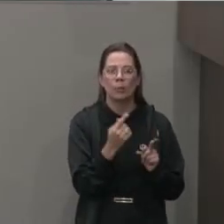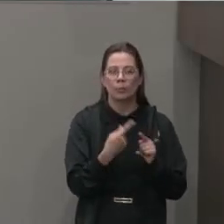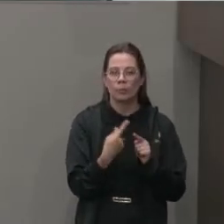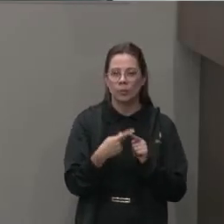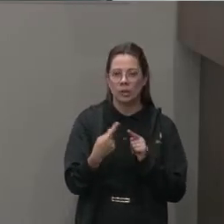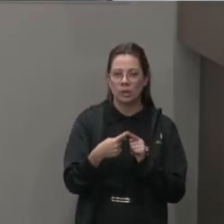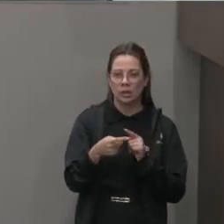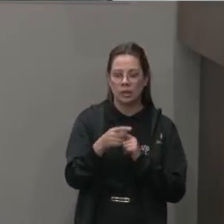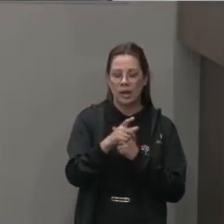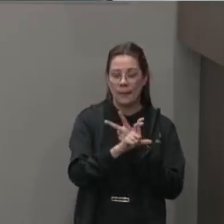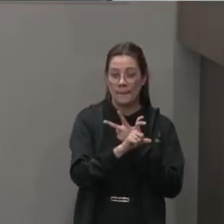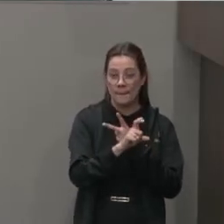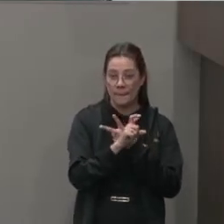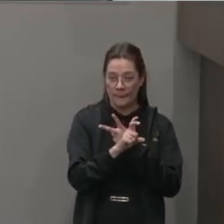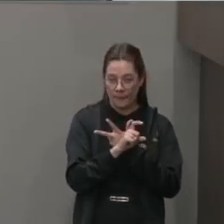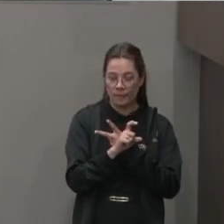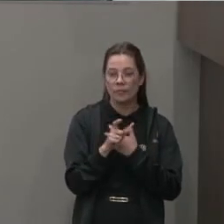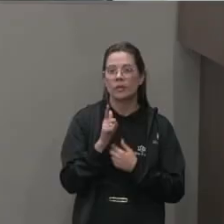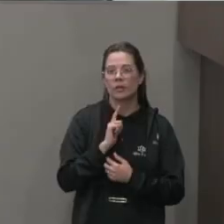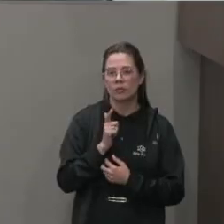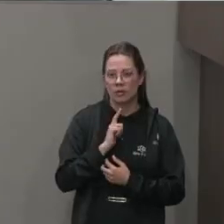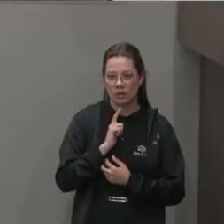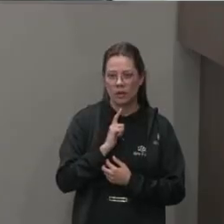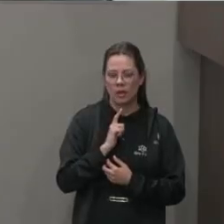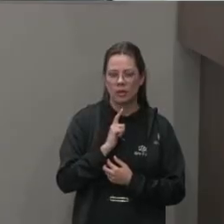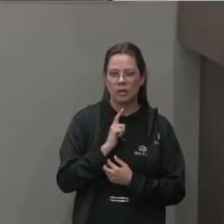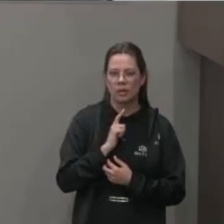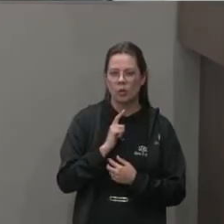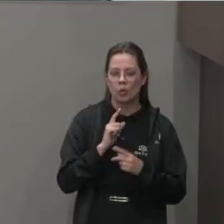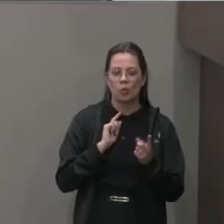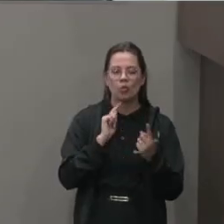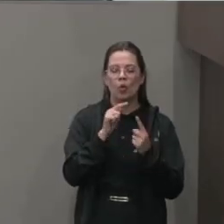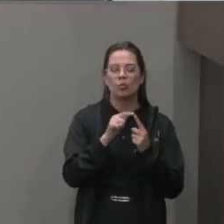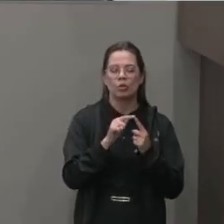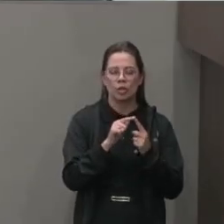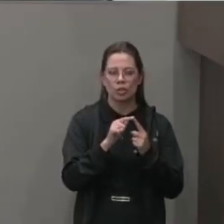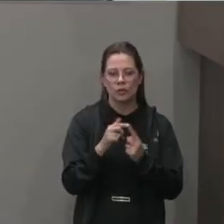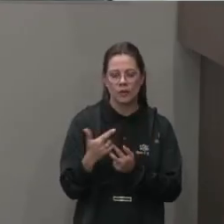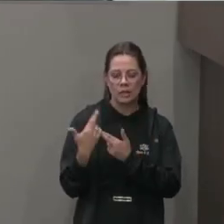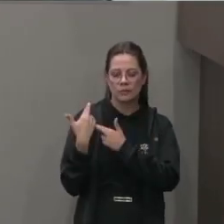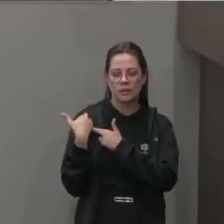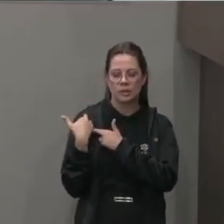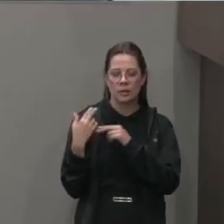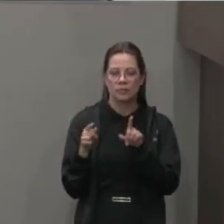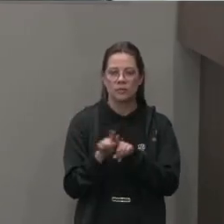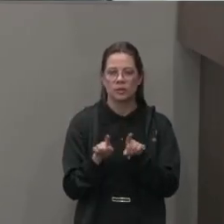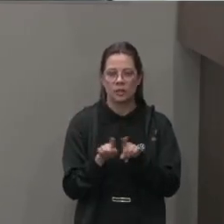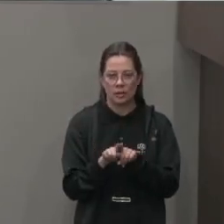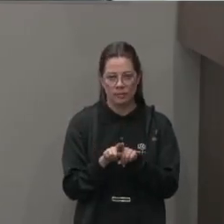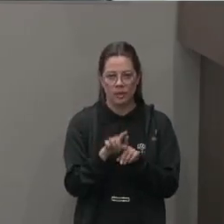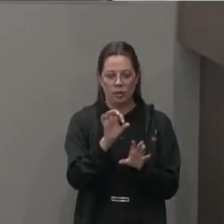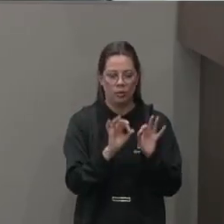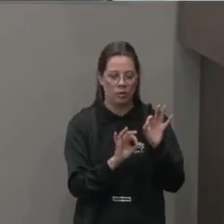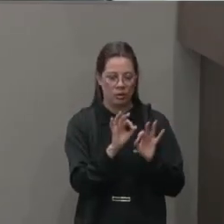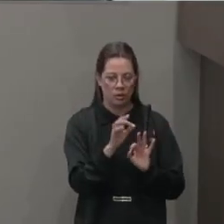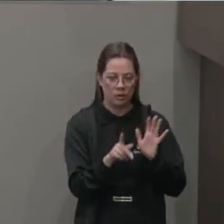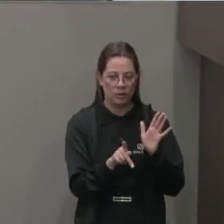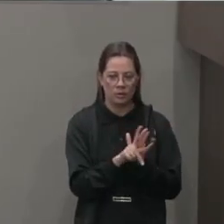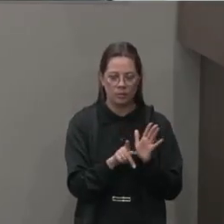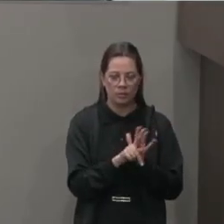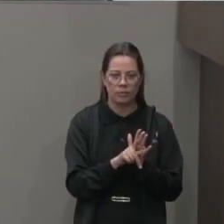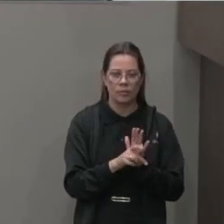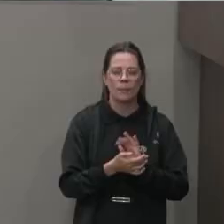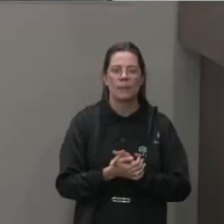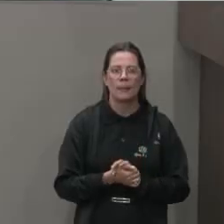procurar soluções, de procurar construir novas escolas e não, neste caso específico, onerar o empresário. Vereadora Regina, eu vi que a senhora falou